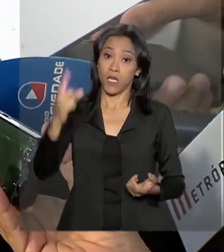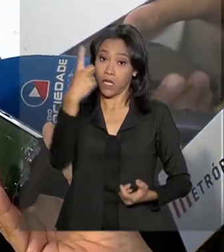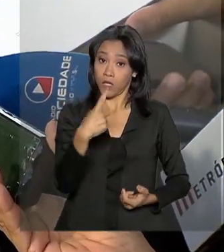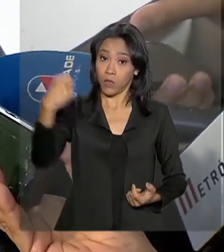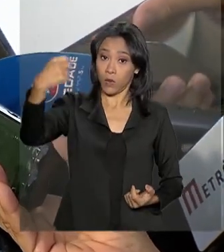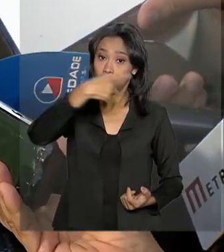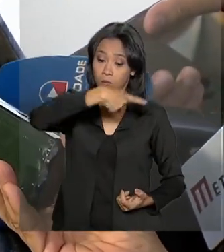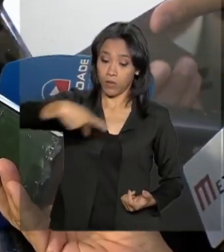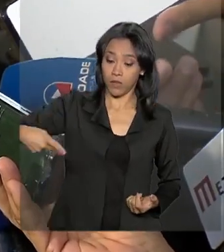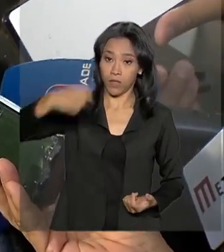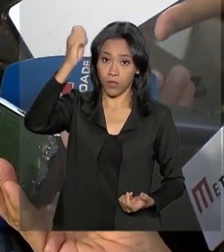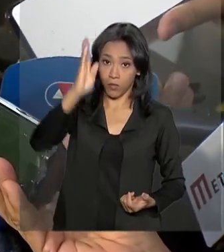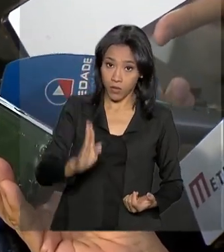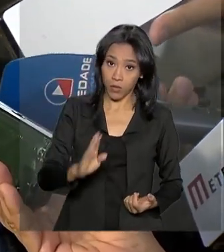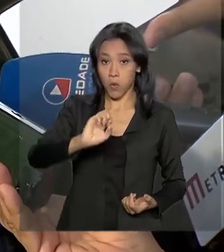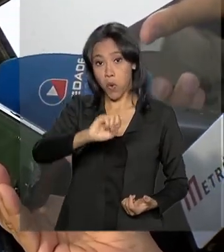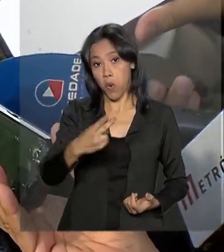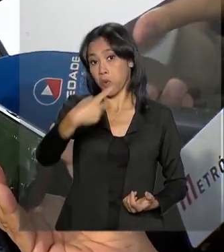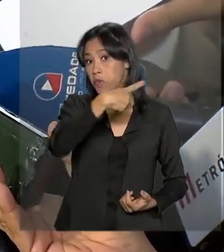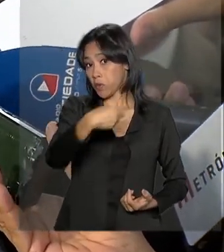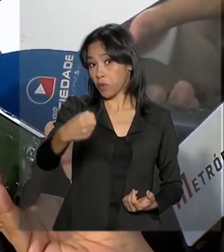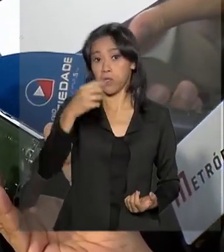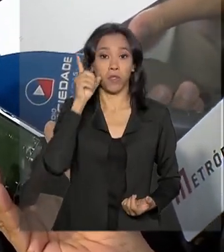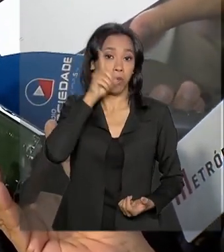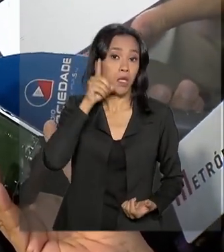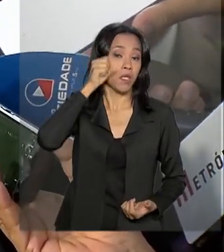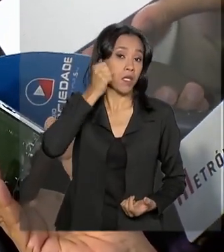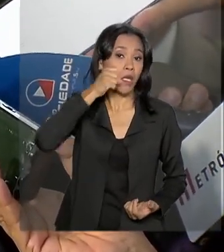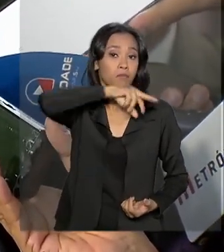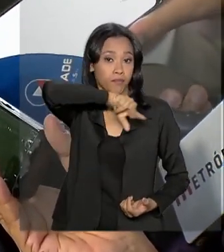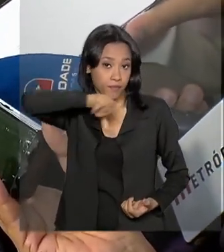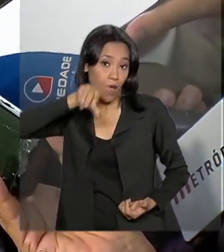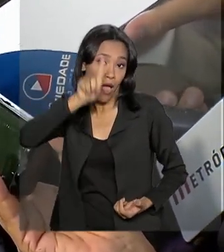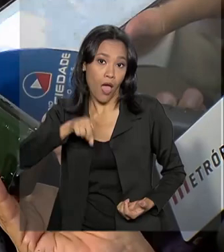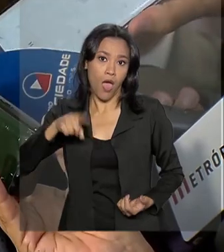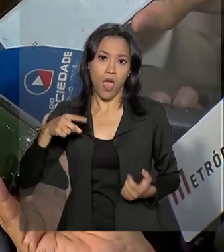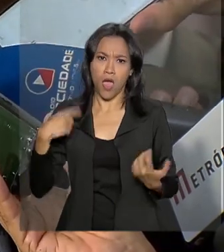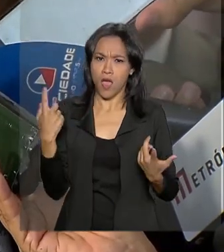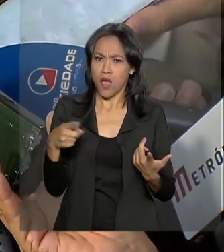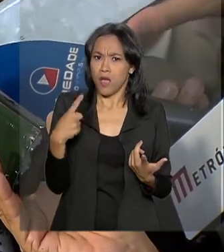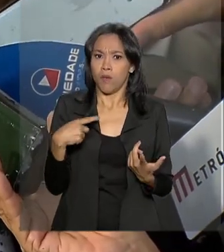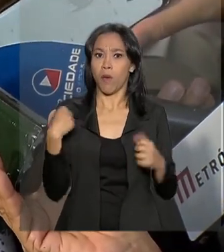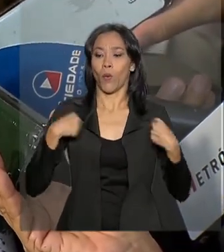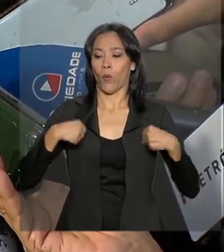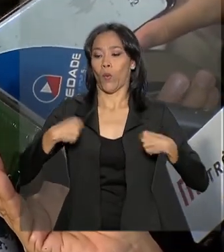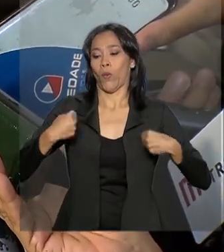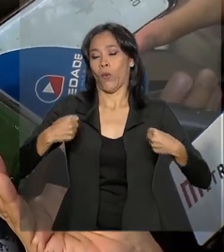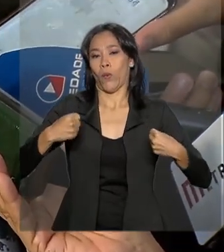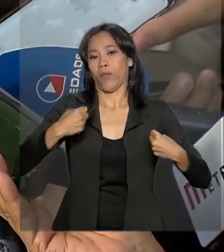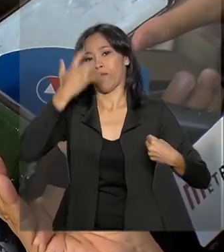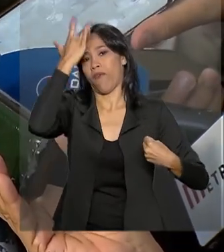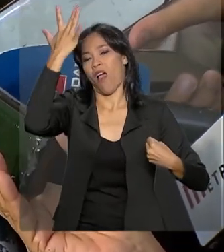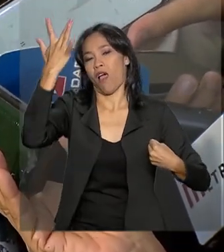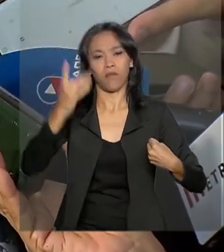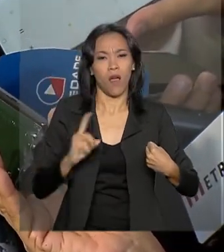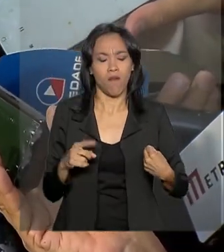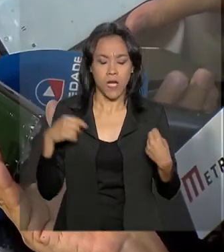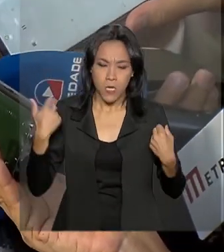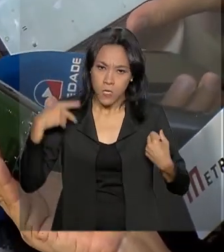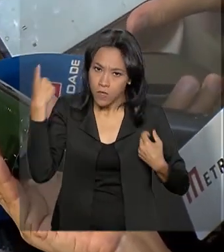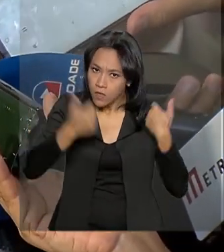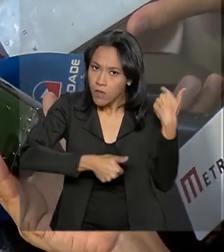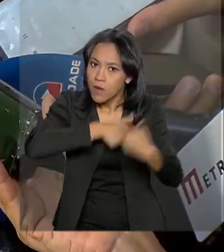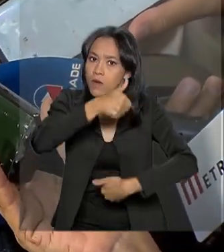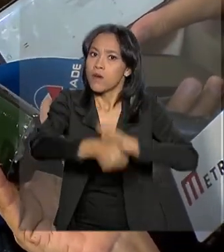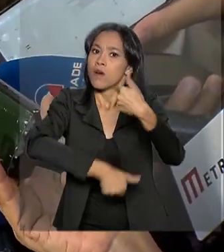República ou de um parlamentar é uma maratona e não uma corrida de 200 metros. Portanto, para